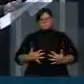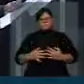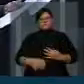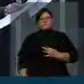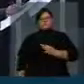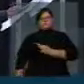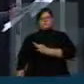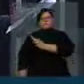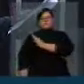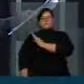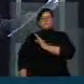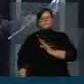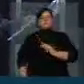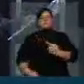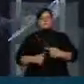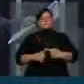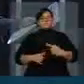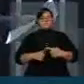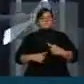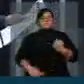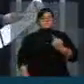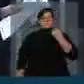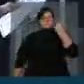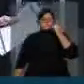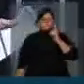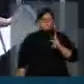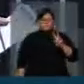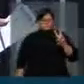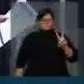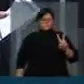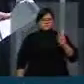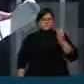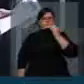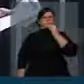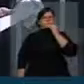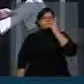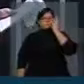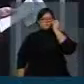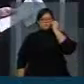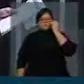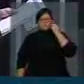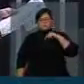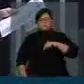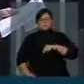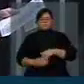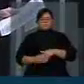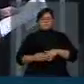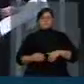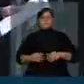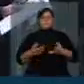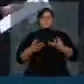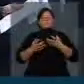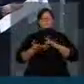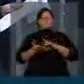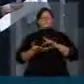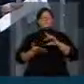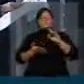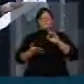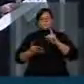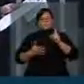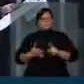notas técnicas, para que os nossos parlamentares do PV pudessem aqui votar. E eu quero destacar o